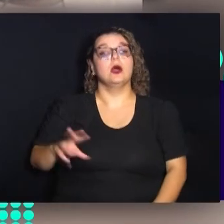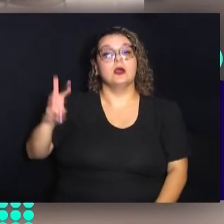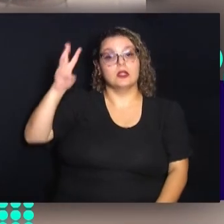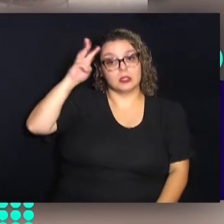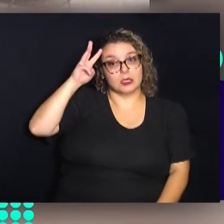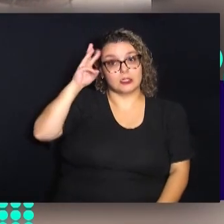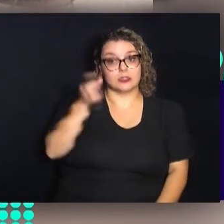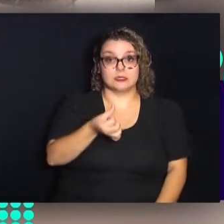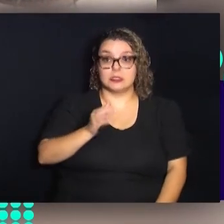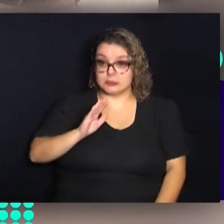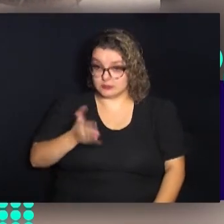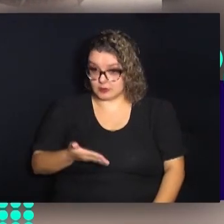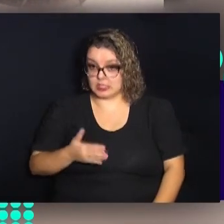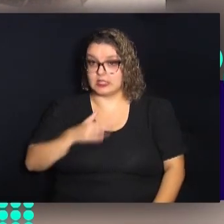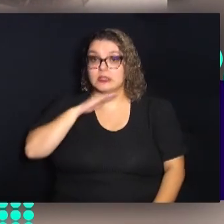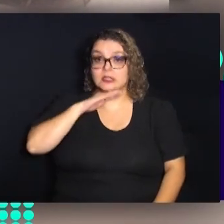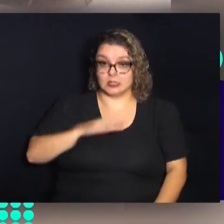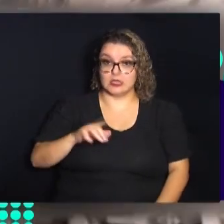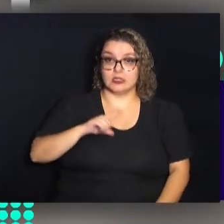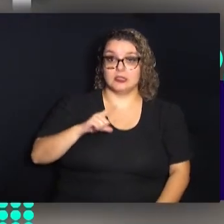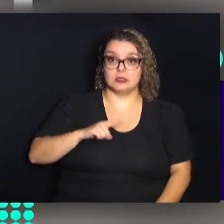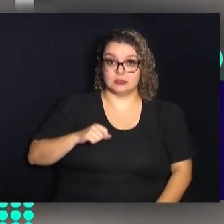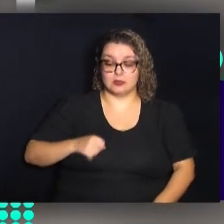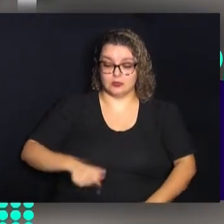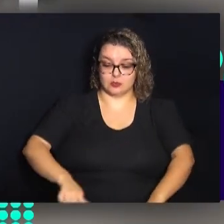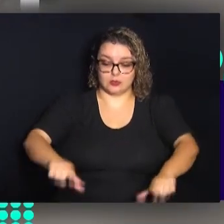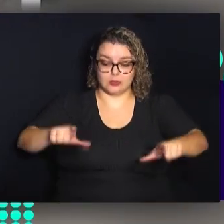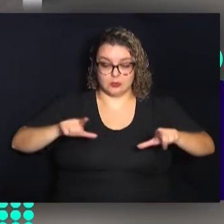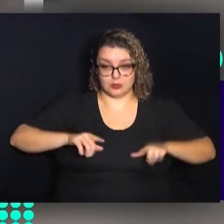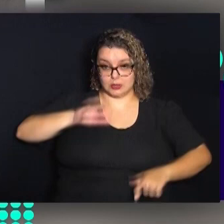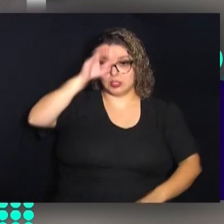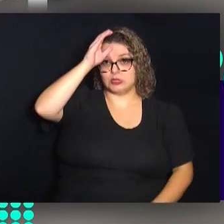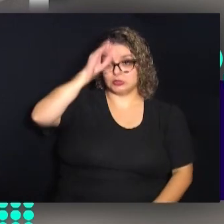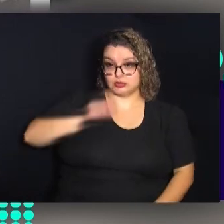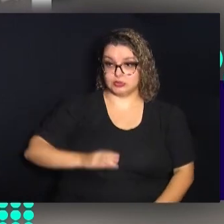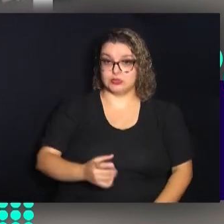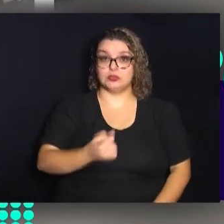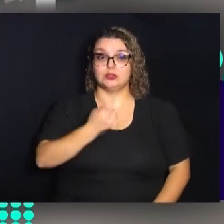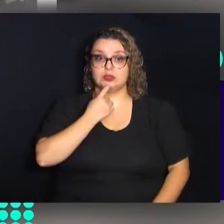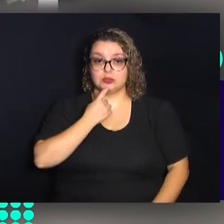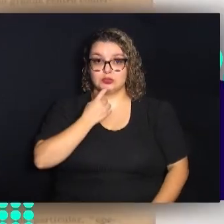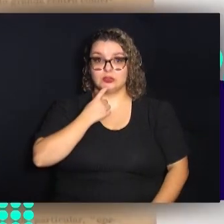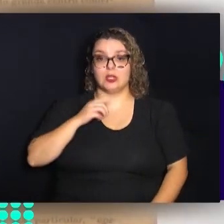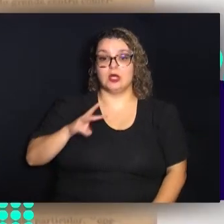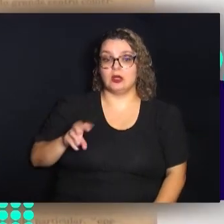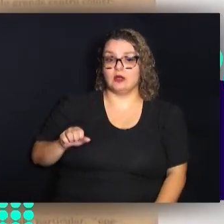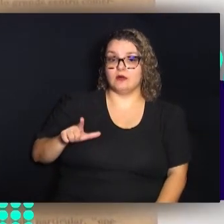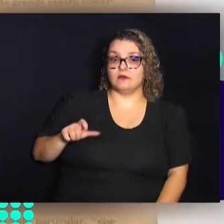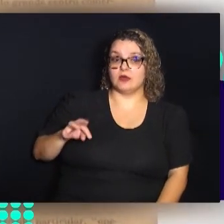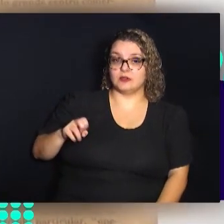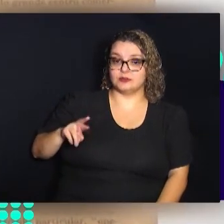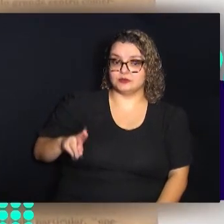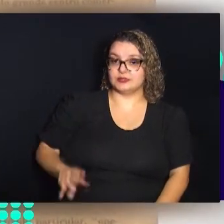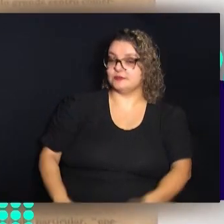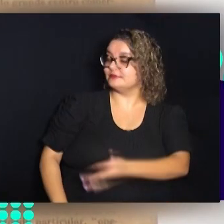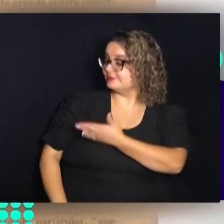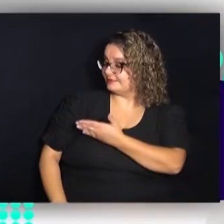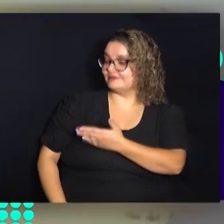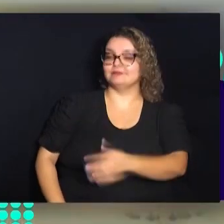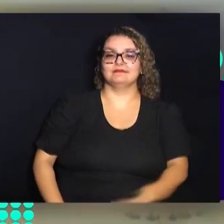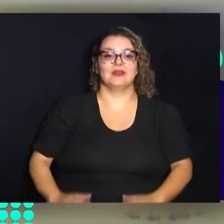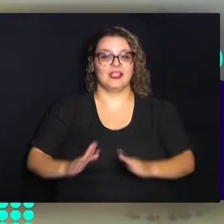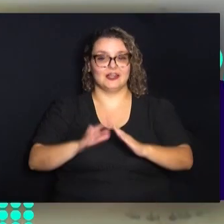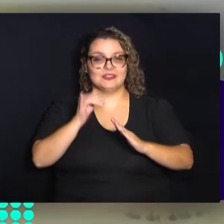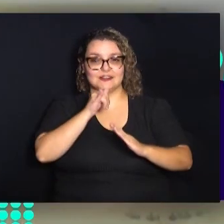Municipal. Terça, às 6h30 da tarde, tem entrega do título de cidadão campineiro a Walter Patriani, na Casa